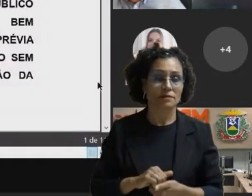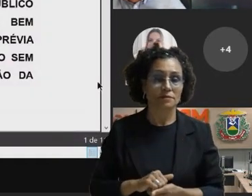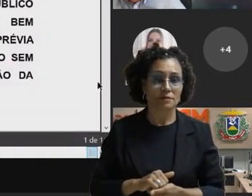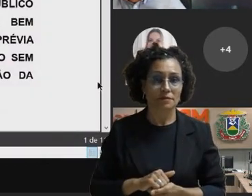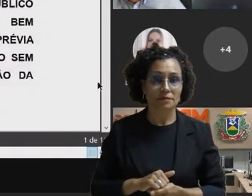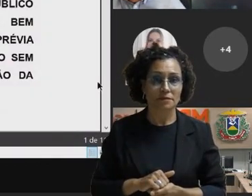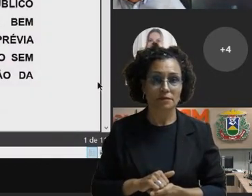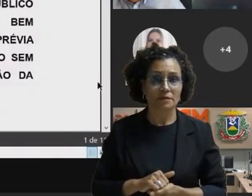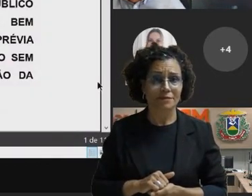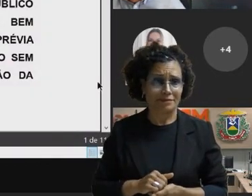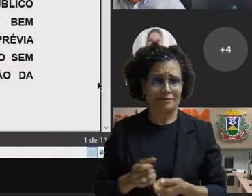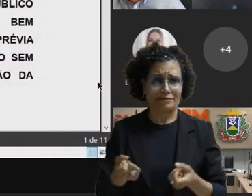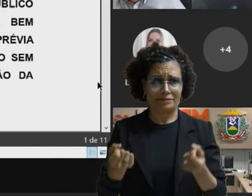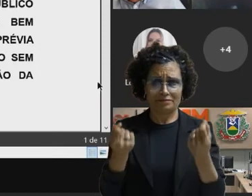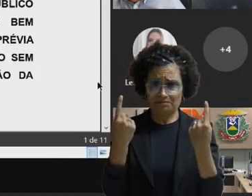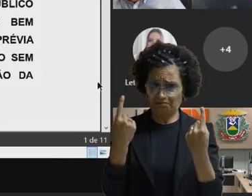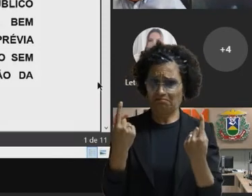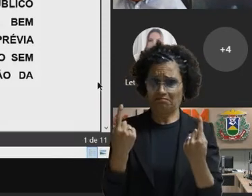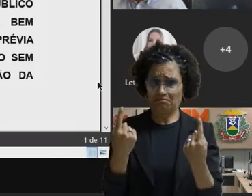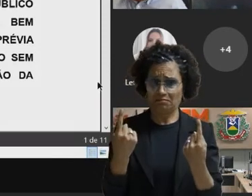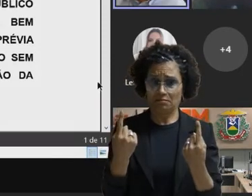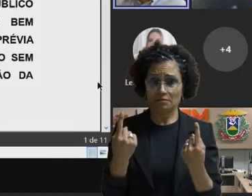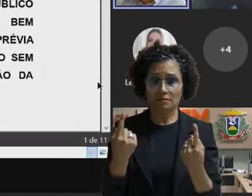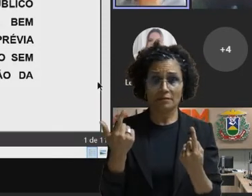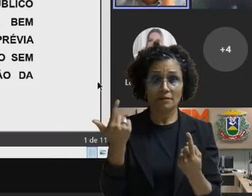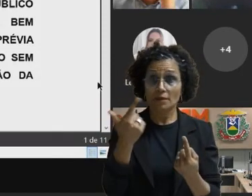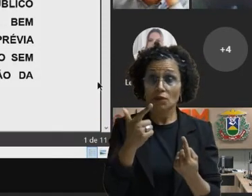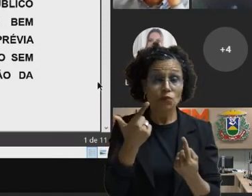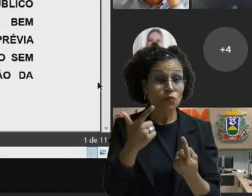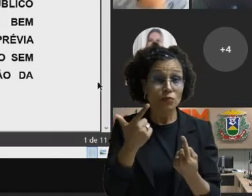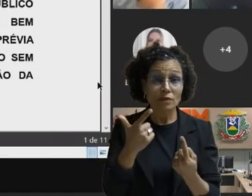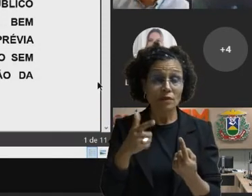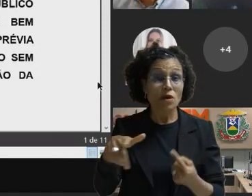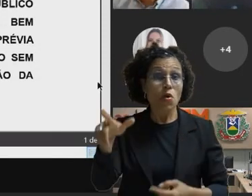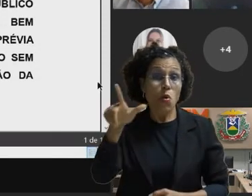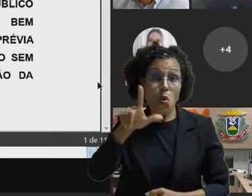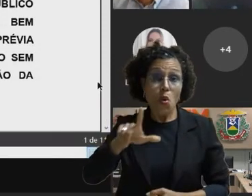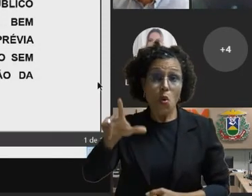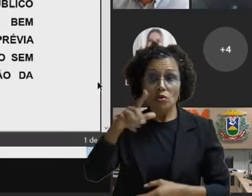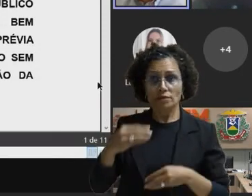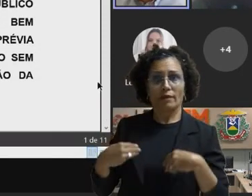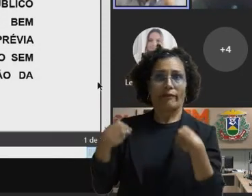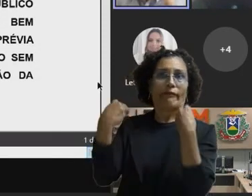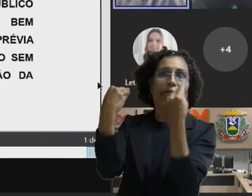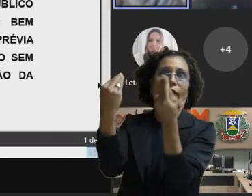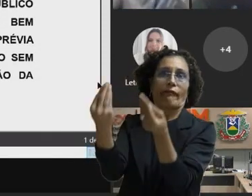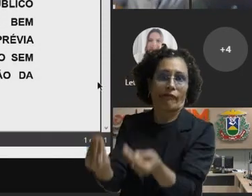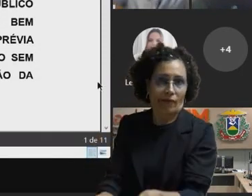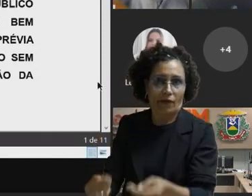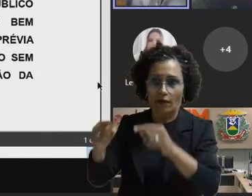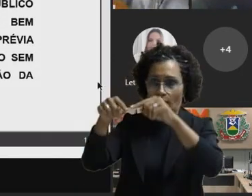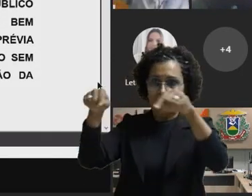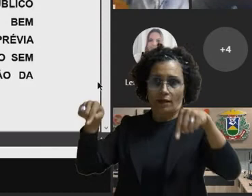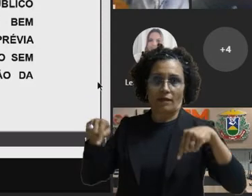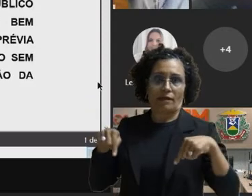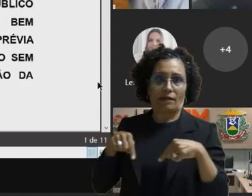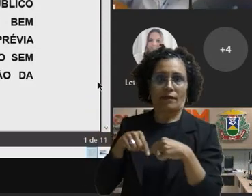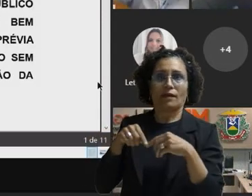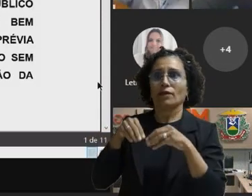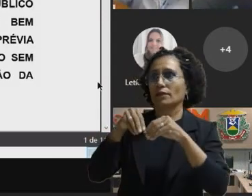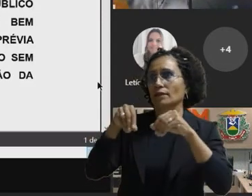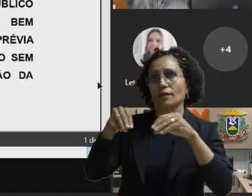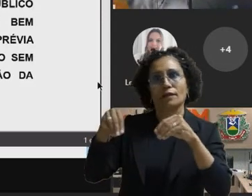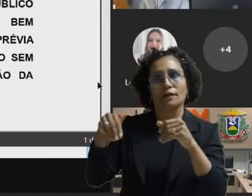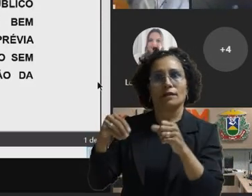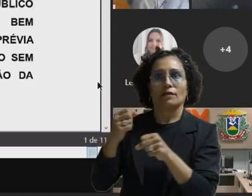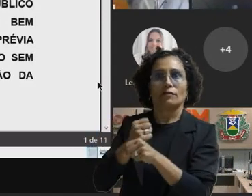realmente estranho. Segundo, não há nenhuma lógica em doar um terreno para alguém que vai construir um